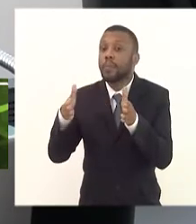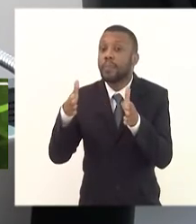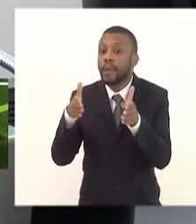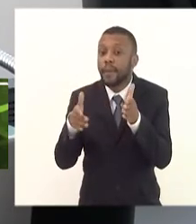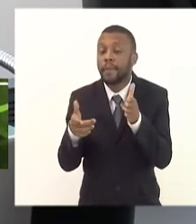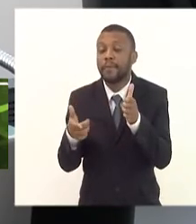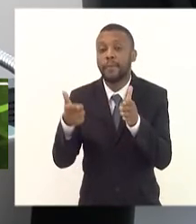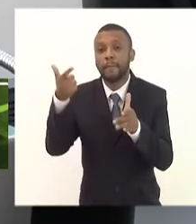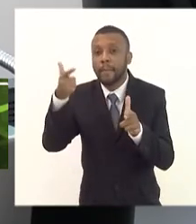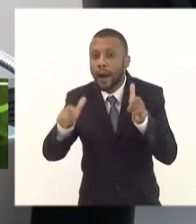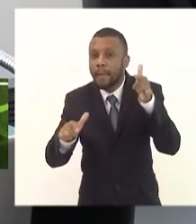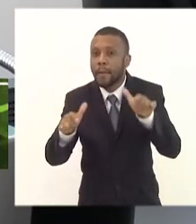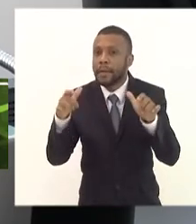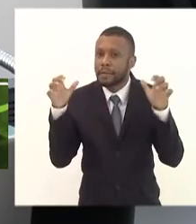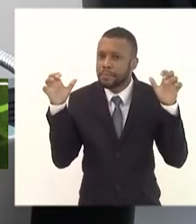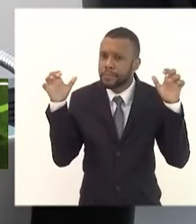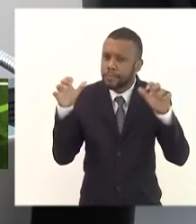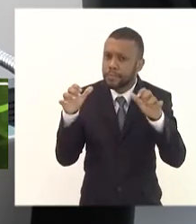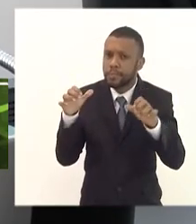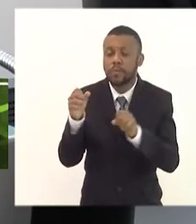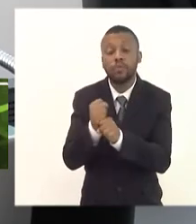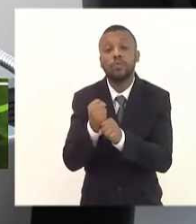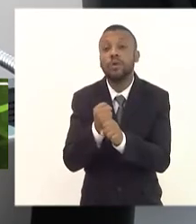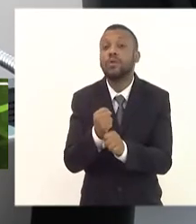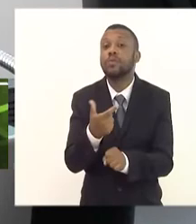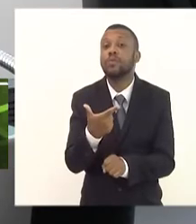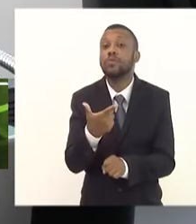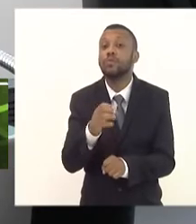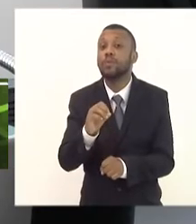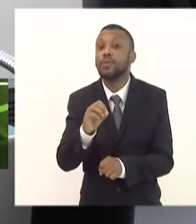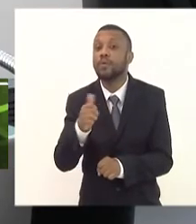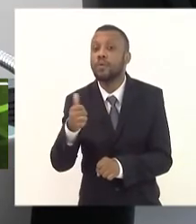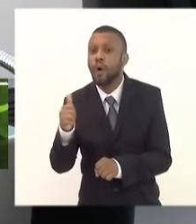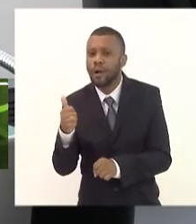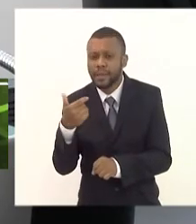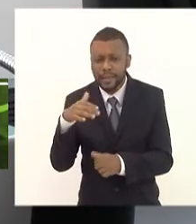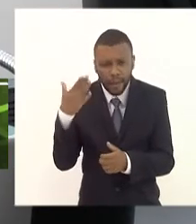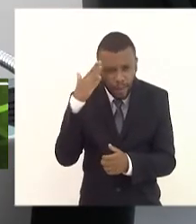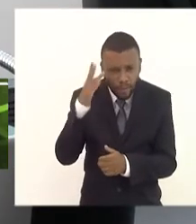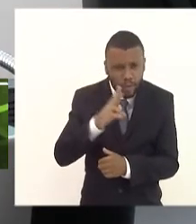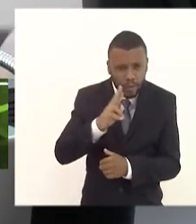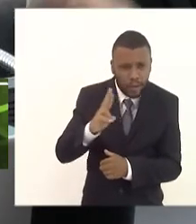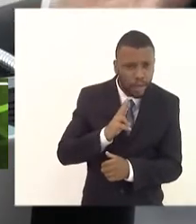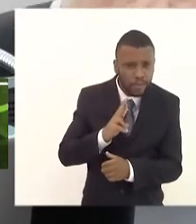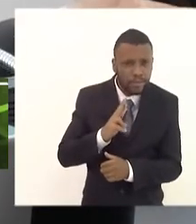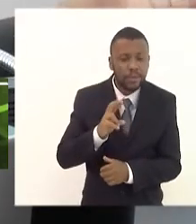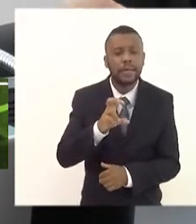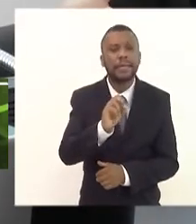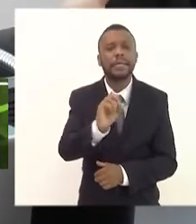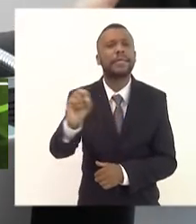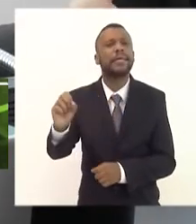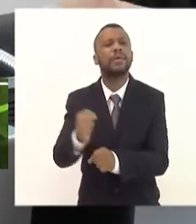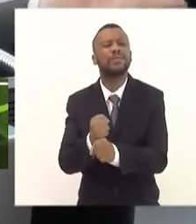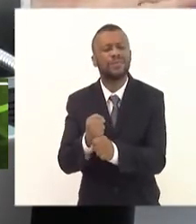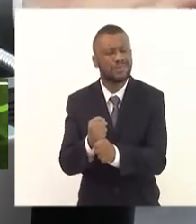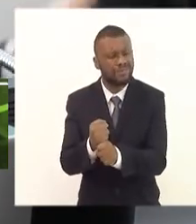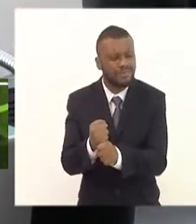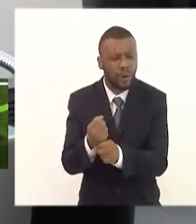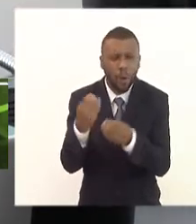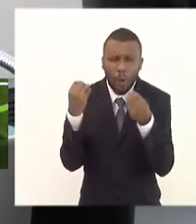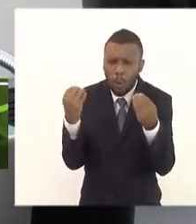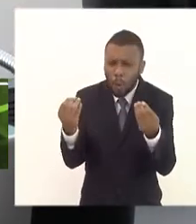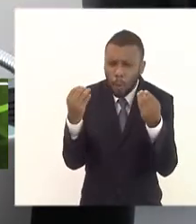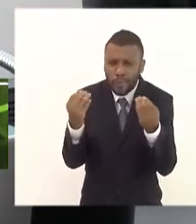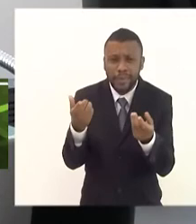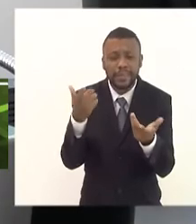de 2011. Sabe qual foi? 500 anos. Como é que você dimensiona alguma coisa com tempo de recorrer de